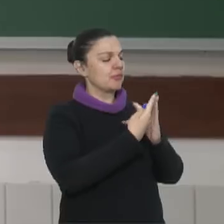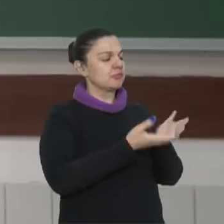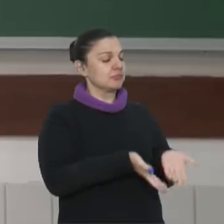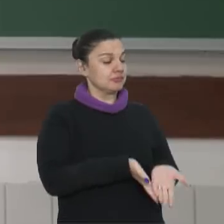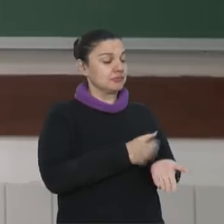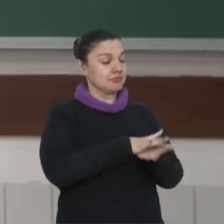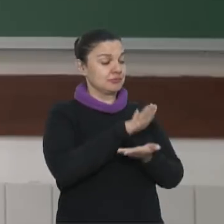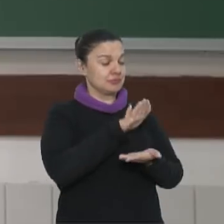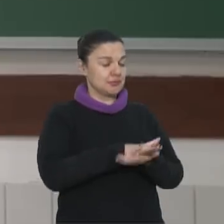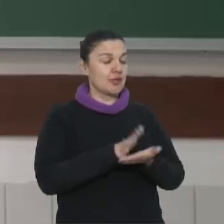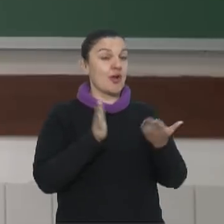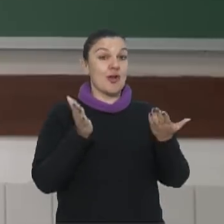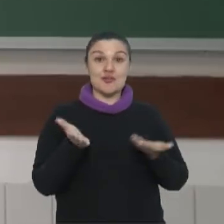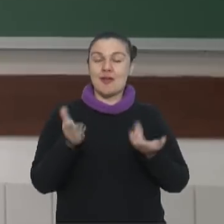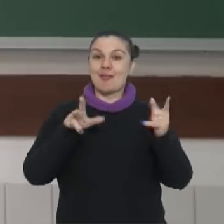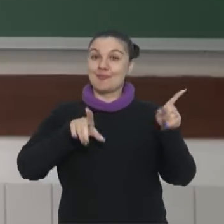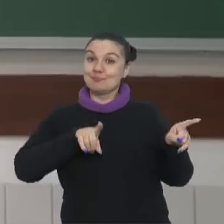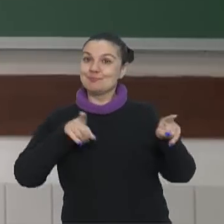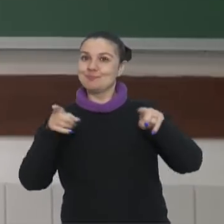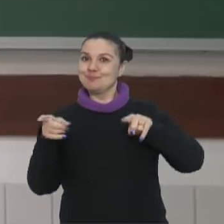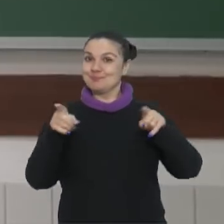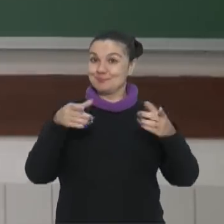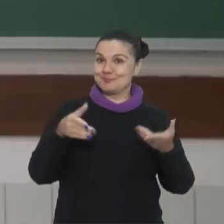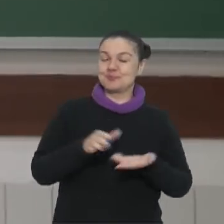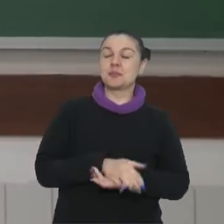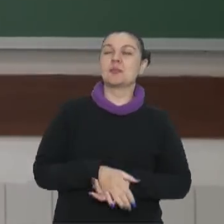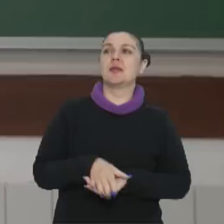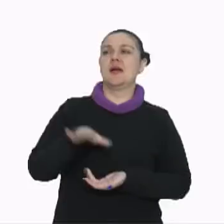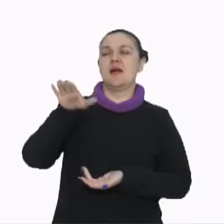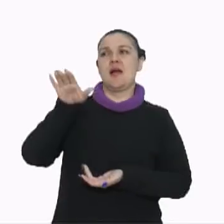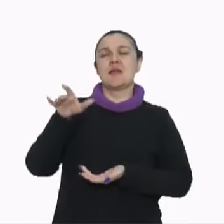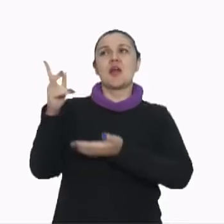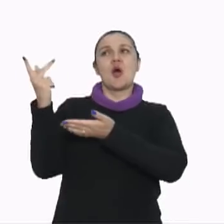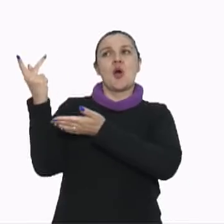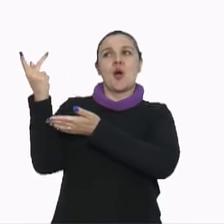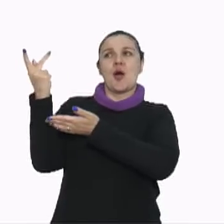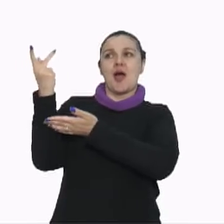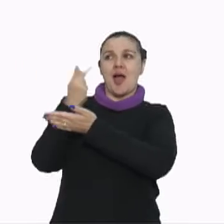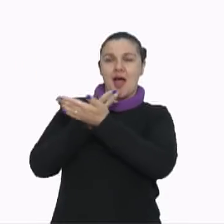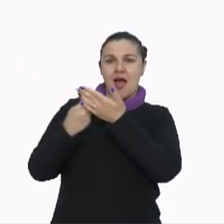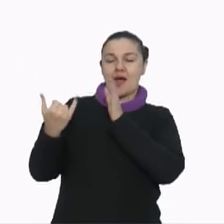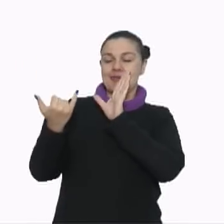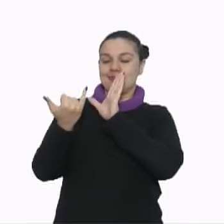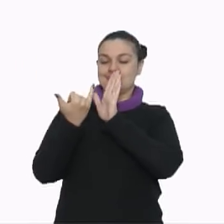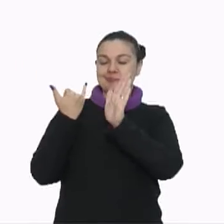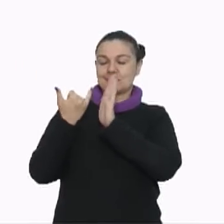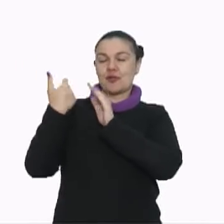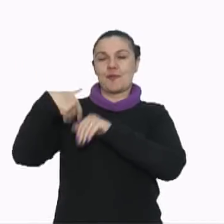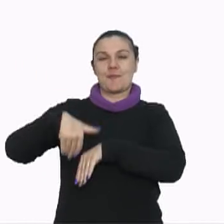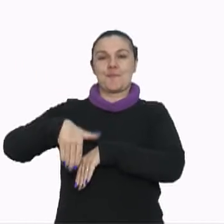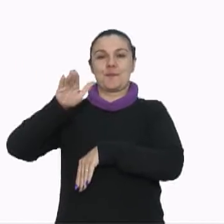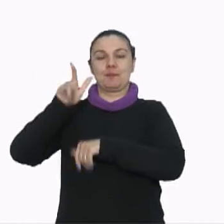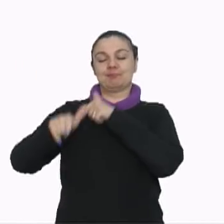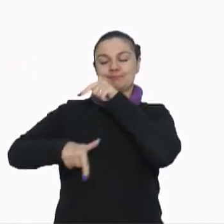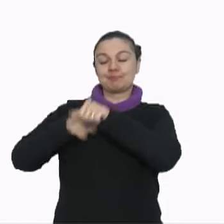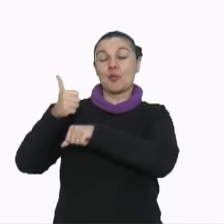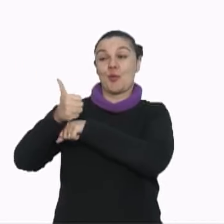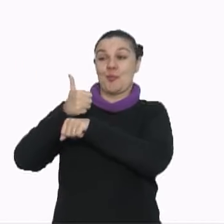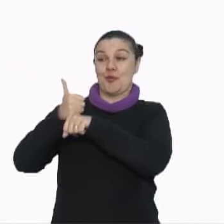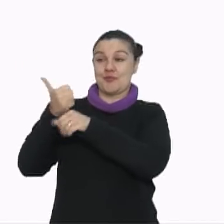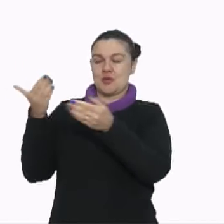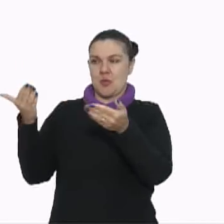né? Já que ele tem esses dois lugares aí de artista. A ilustração foi por muito tempo minha principal atividade